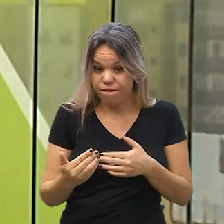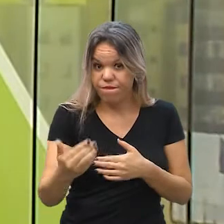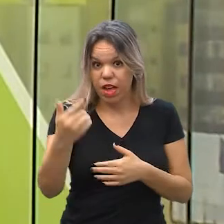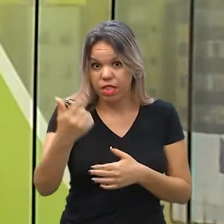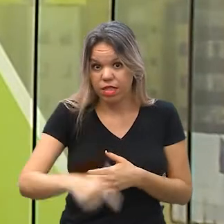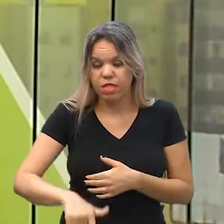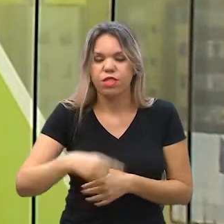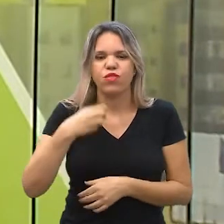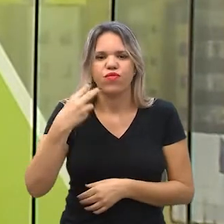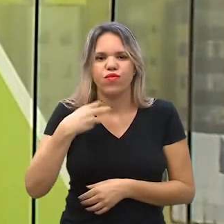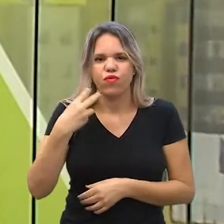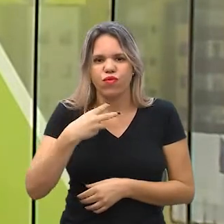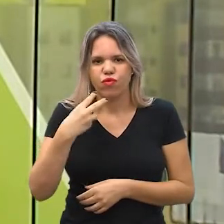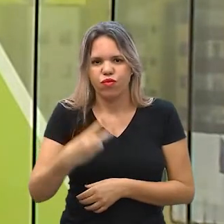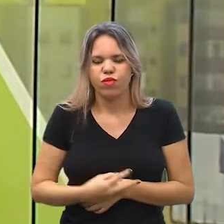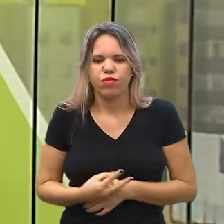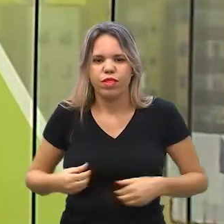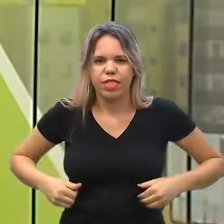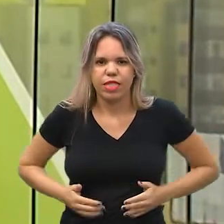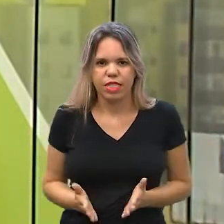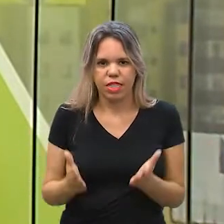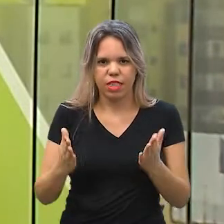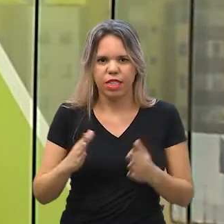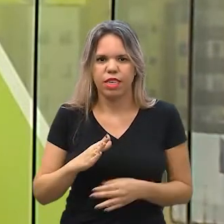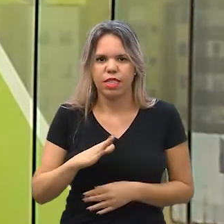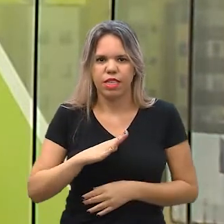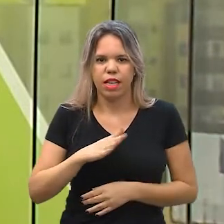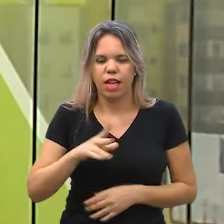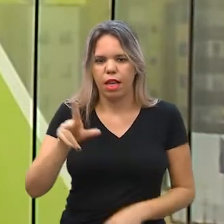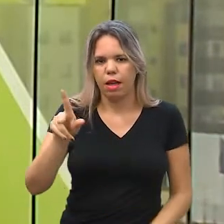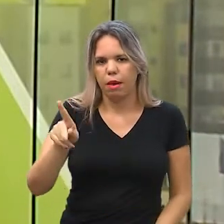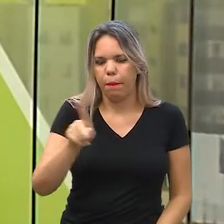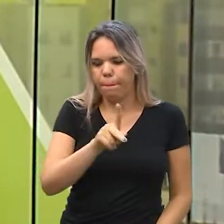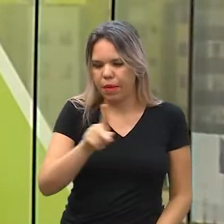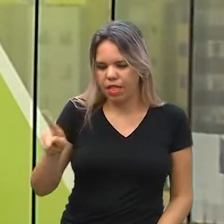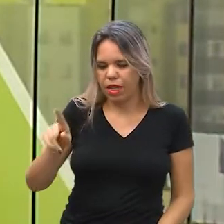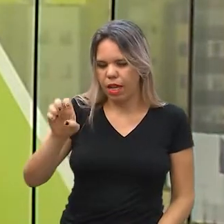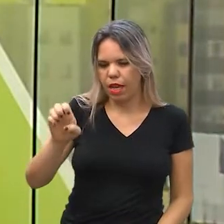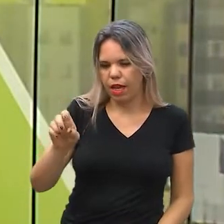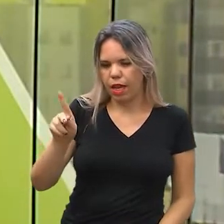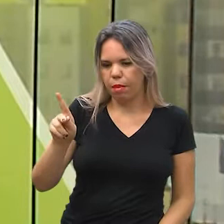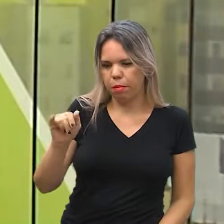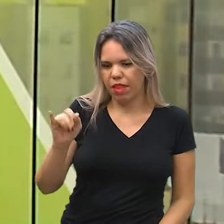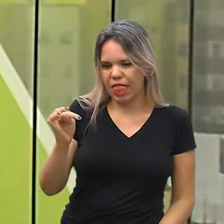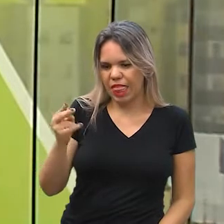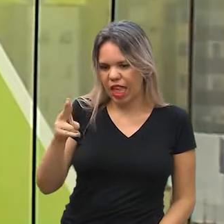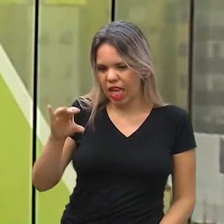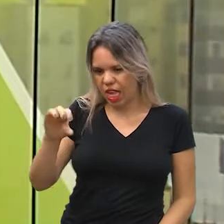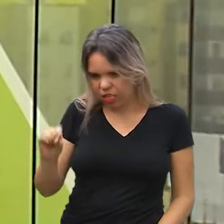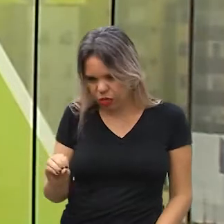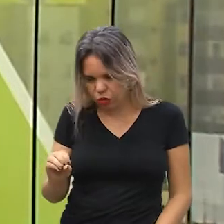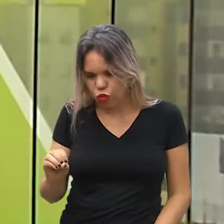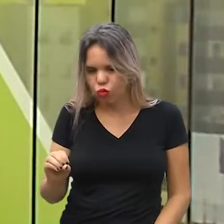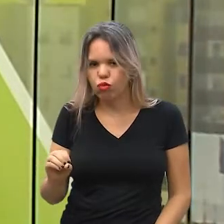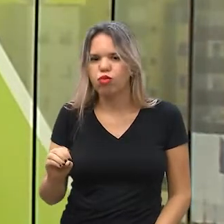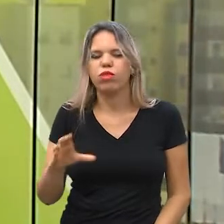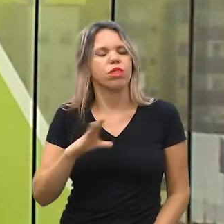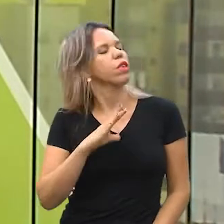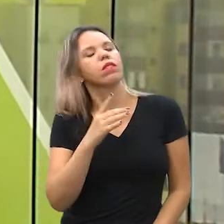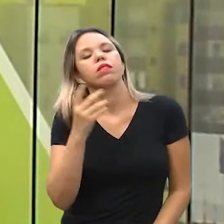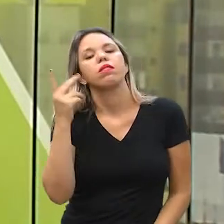mandato consecutivo. Ele nasceu em Presidente Epitácio, no interior de São Paulo, uma cidade com um pouco mais